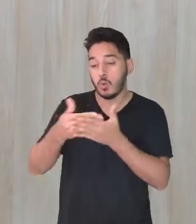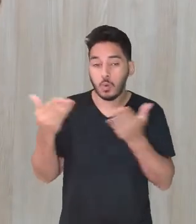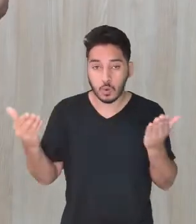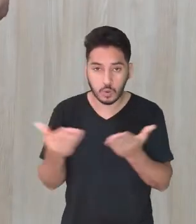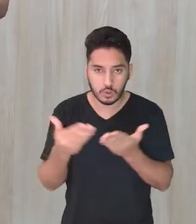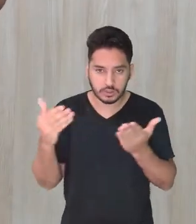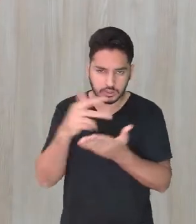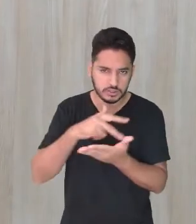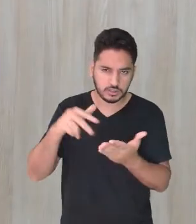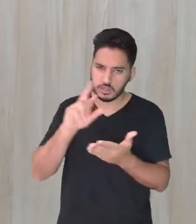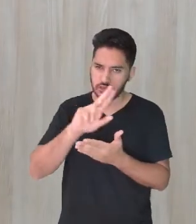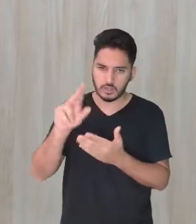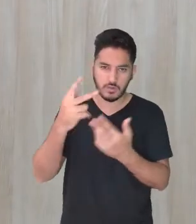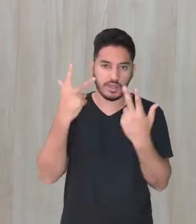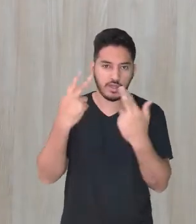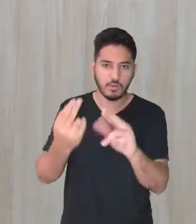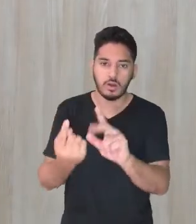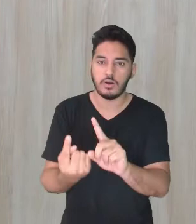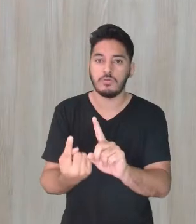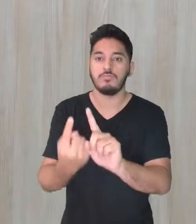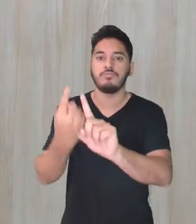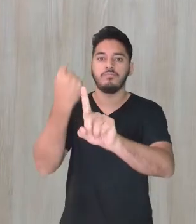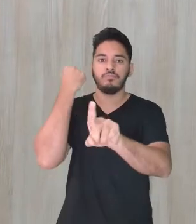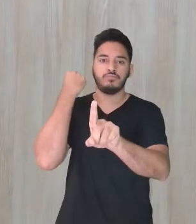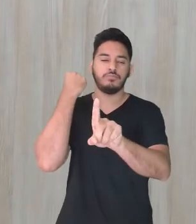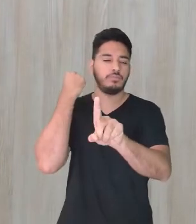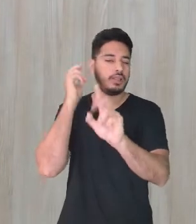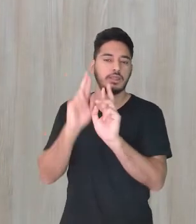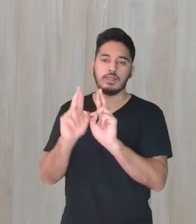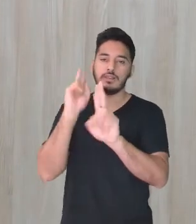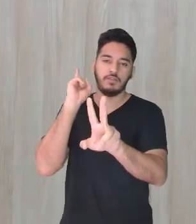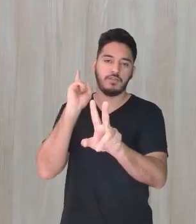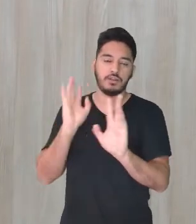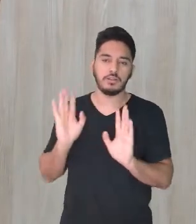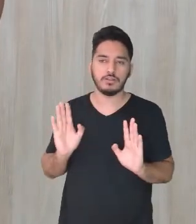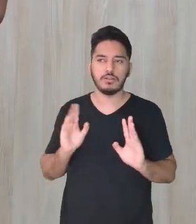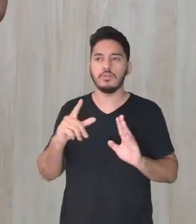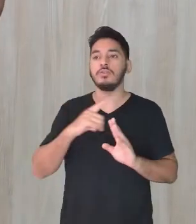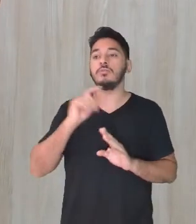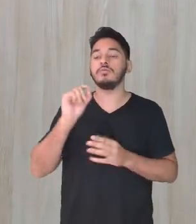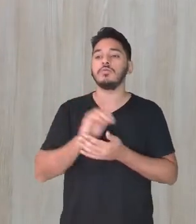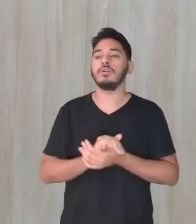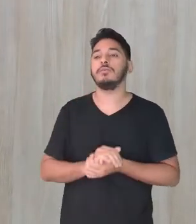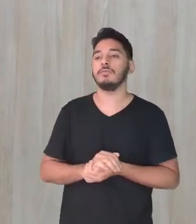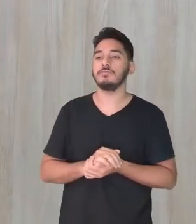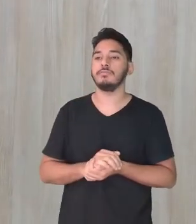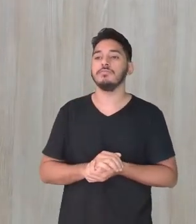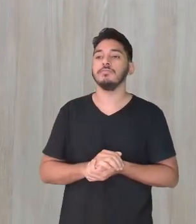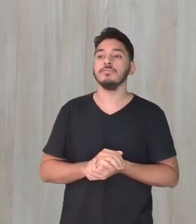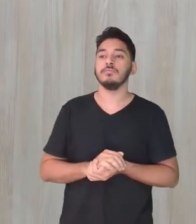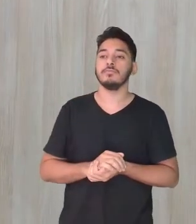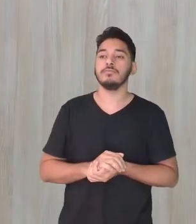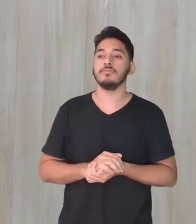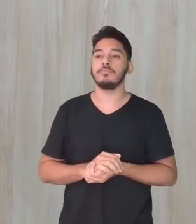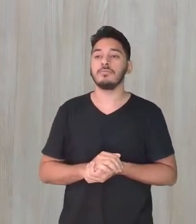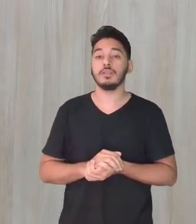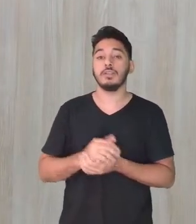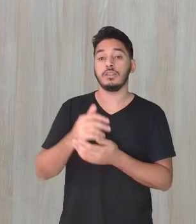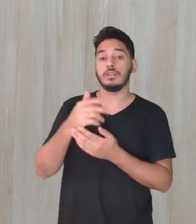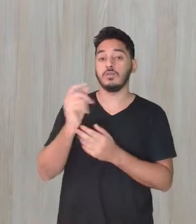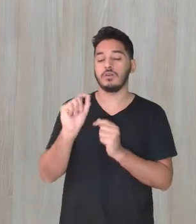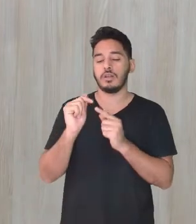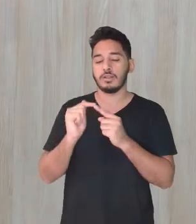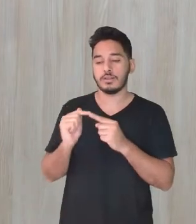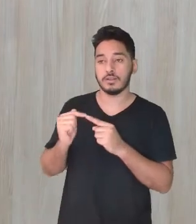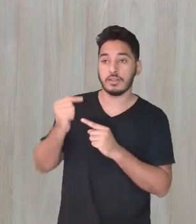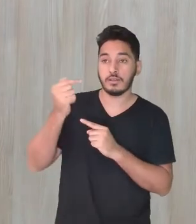hoje, ela não é a mesma coisa do tempo da pedra, né? Então, a gente tem aí, ó, em seguida,